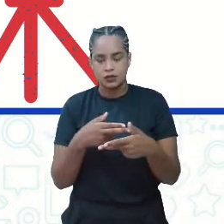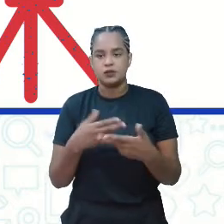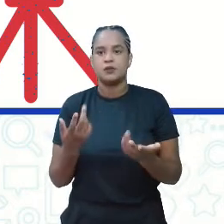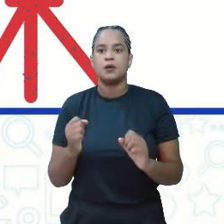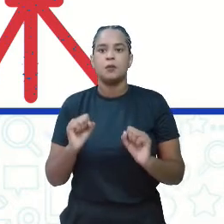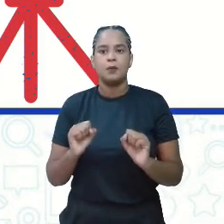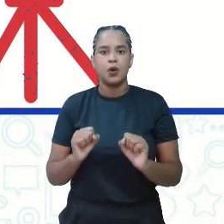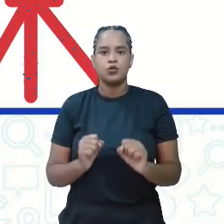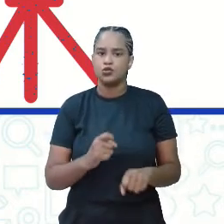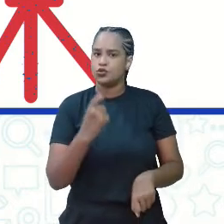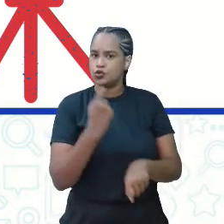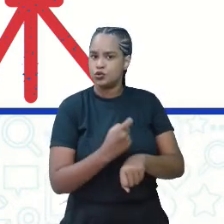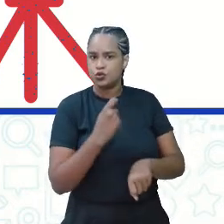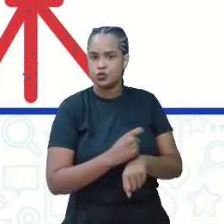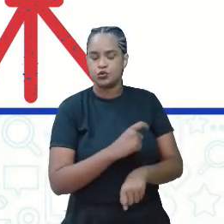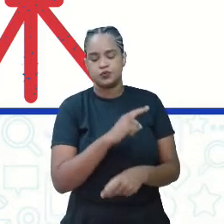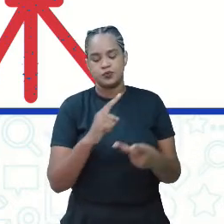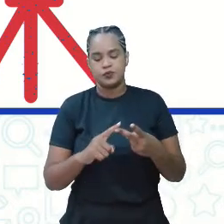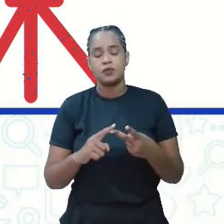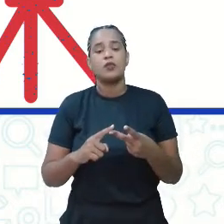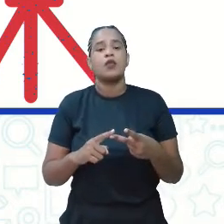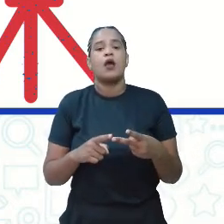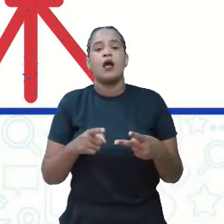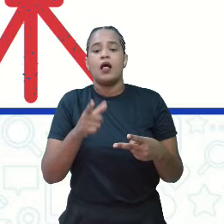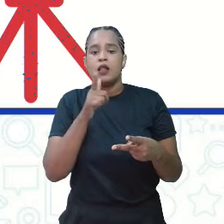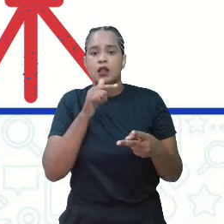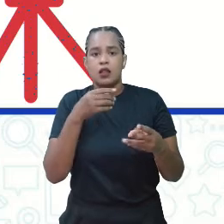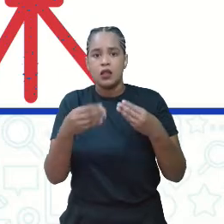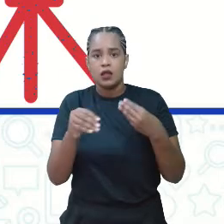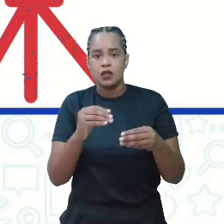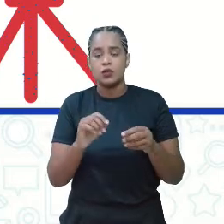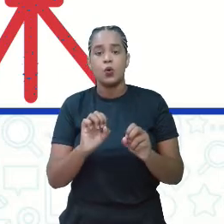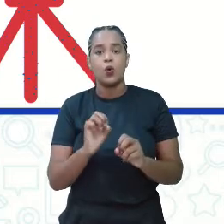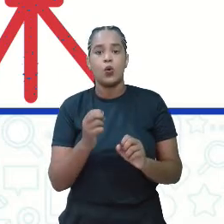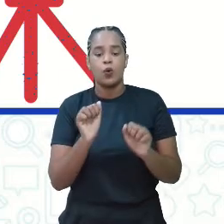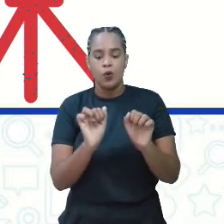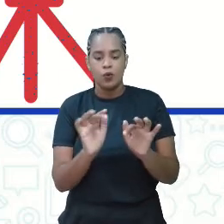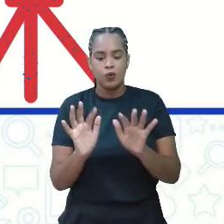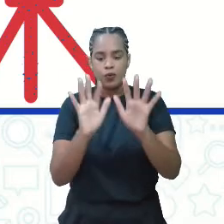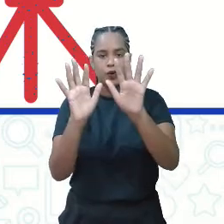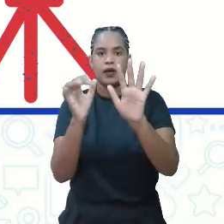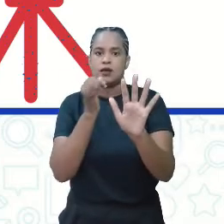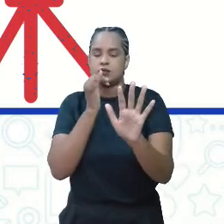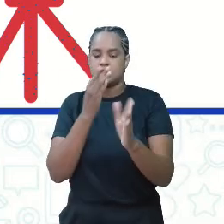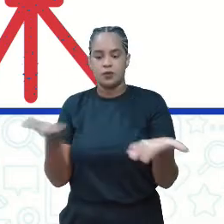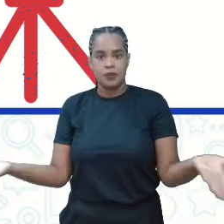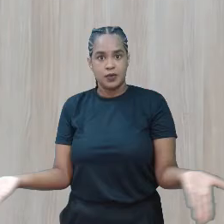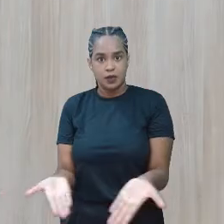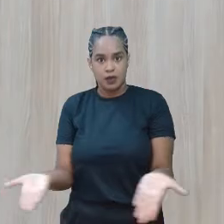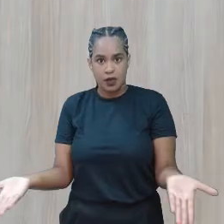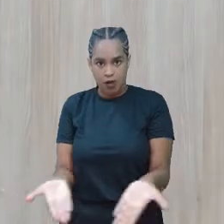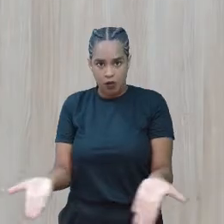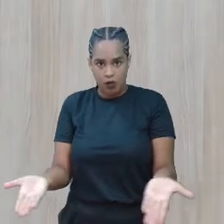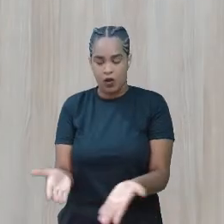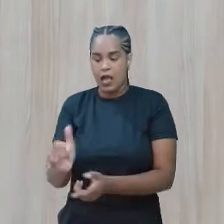pode ser sólido, que pode ser líquido e pode ser gasoso, como é o caso que está acontecendo comigo aqui agora, né? Está se propagando